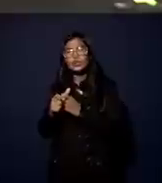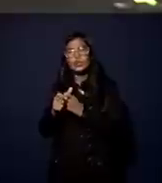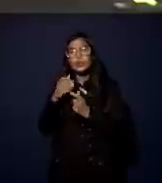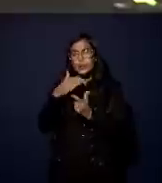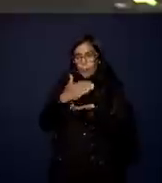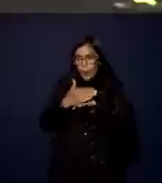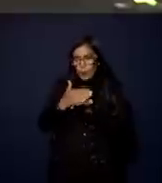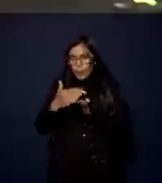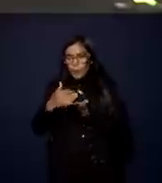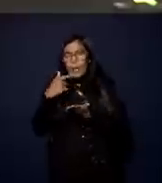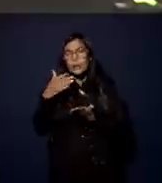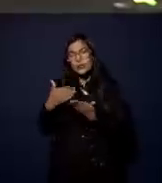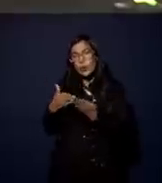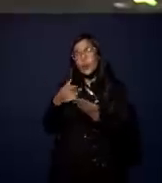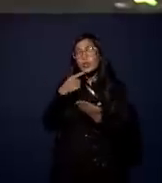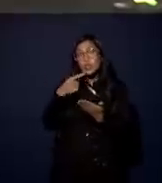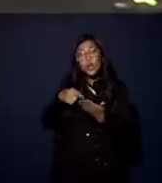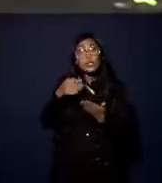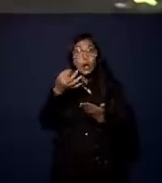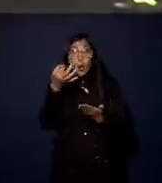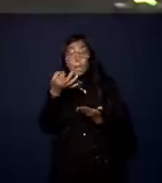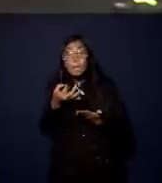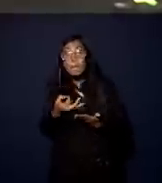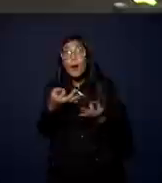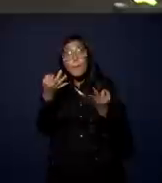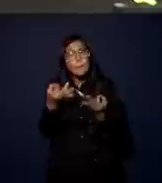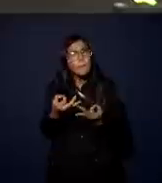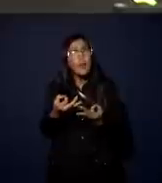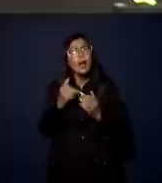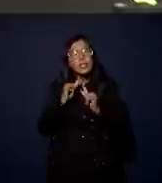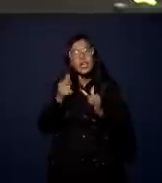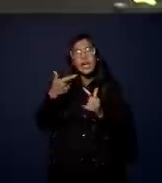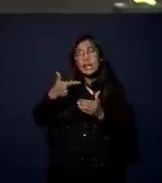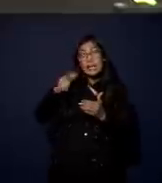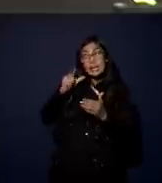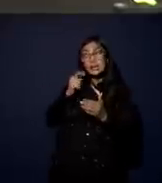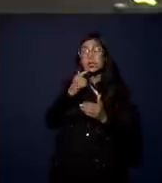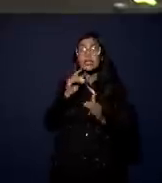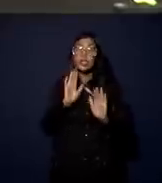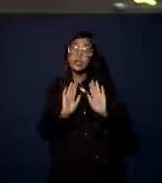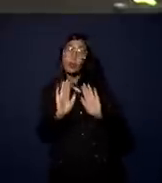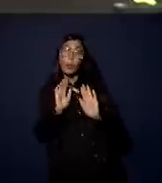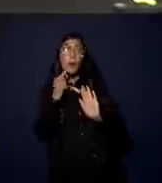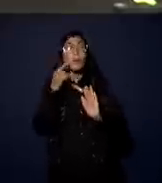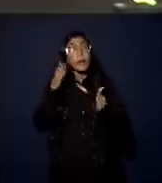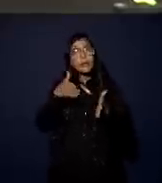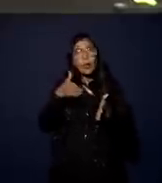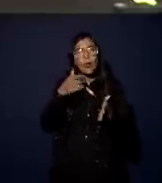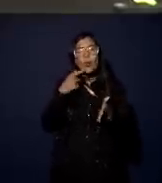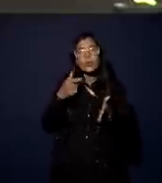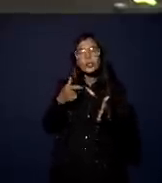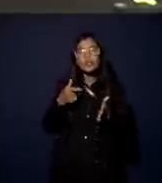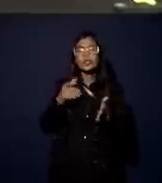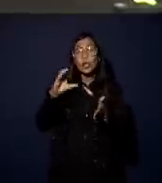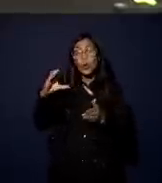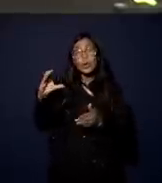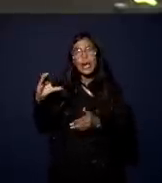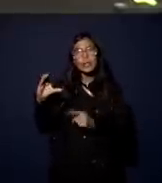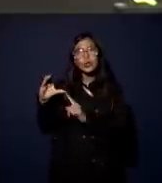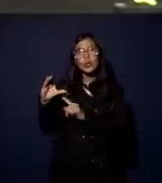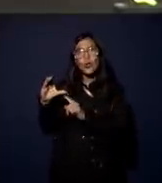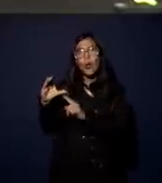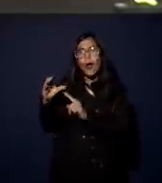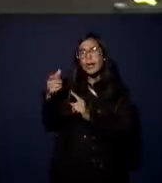produto que a gente acha que é uma ótima notícia a gente tá mais apreensivo o créditos atrelado de produto ele tende a ser um pouco mais complexo